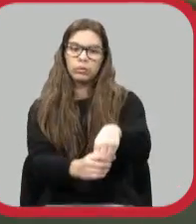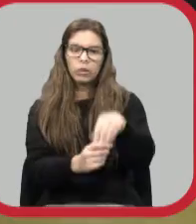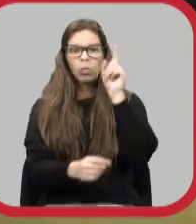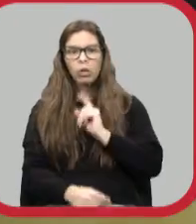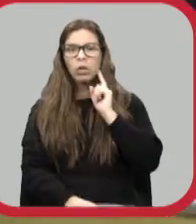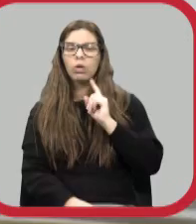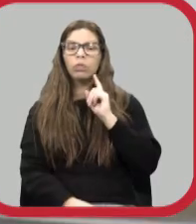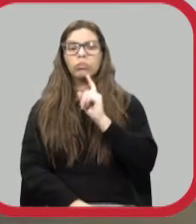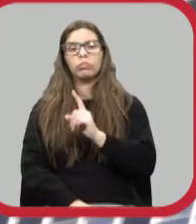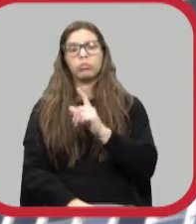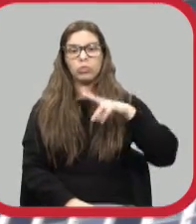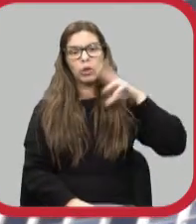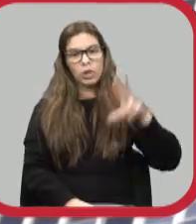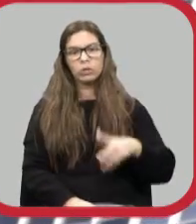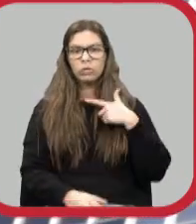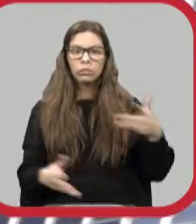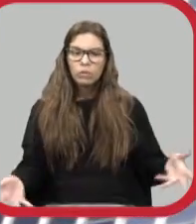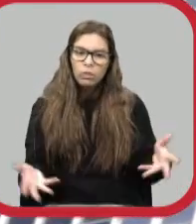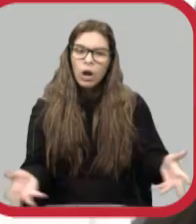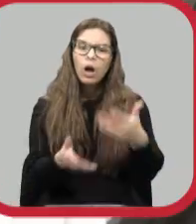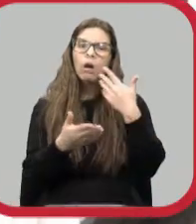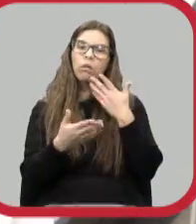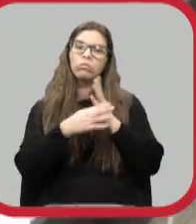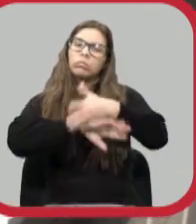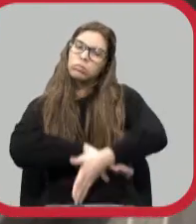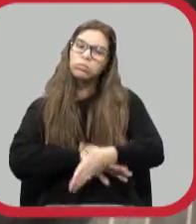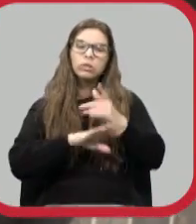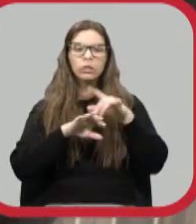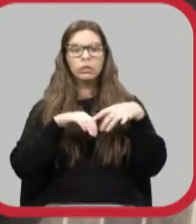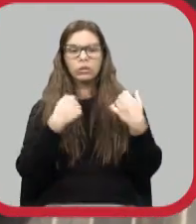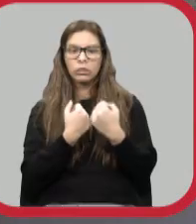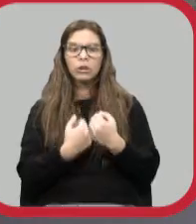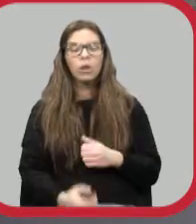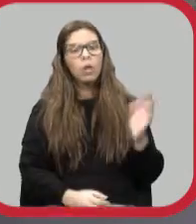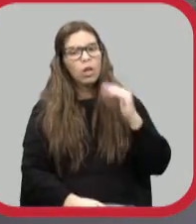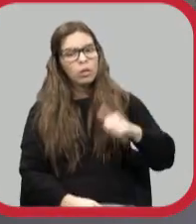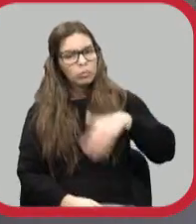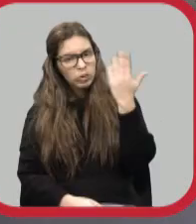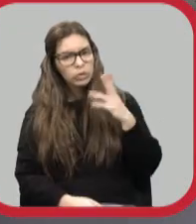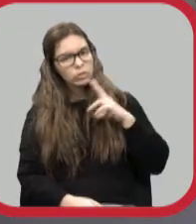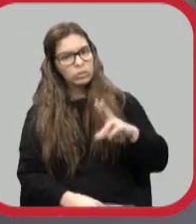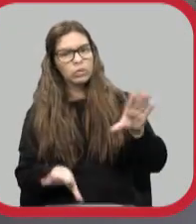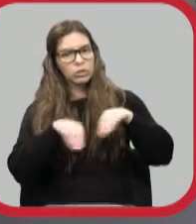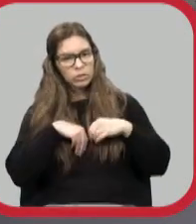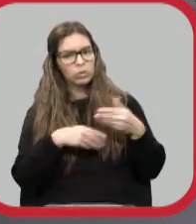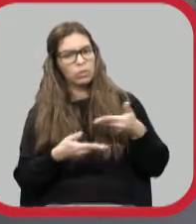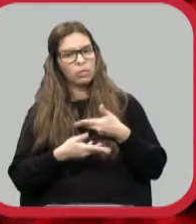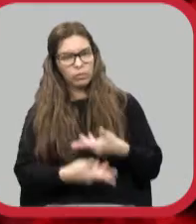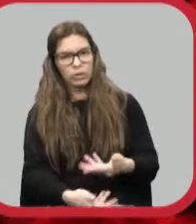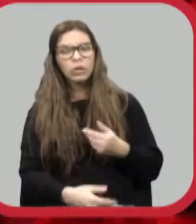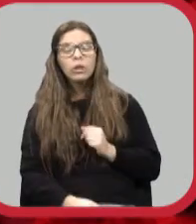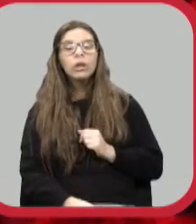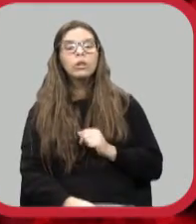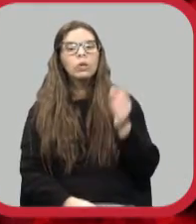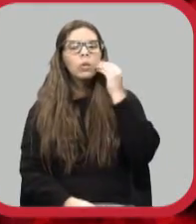portuguesas para as ajudar a potenciar as suas capacidades de intervenção na sociedade. Bom dia, Mariana. Obrigada por teres aceitado o nosso convite.